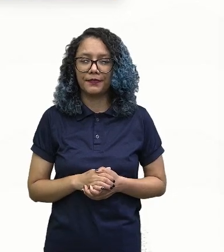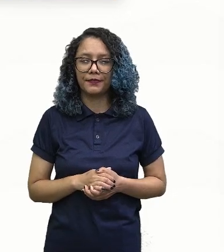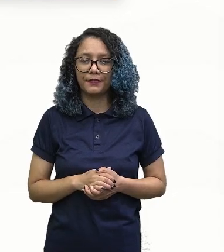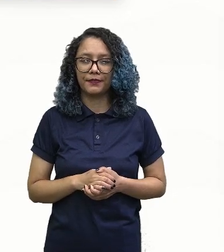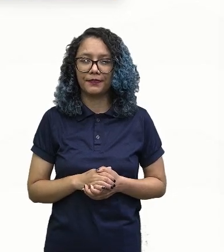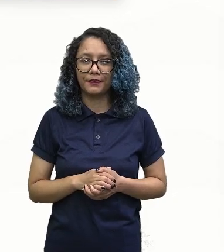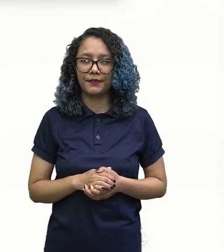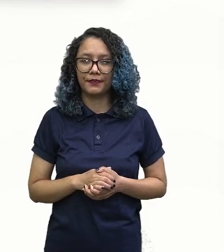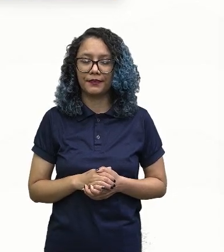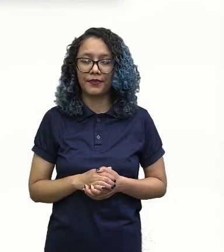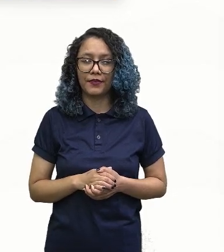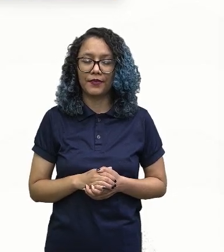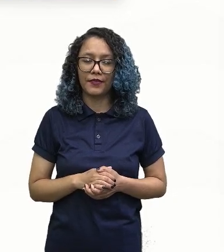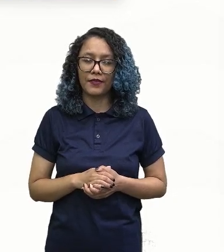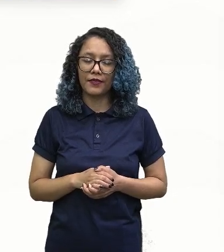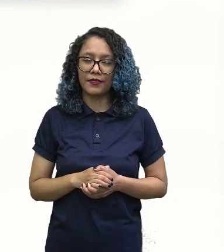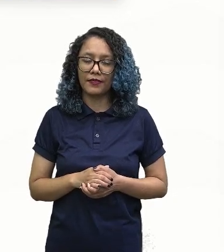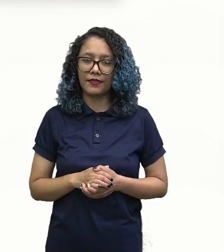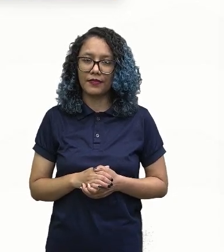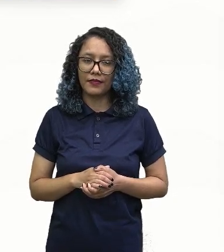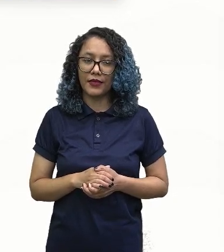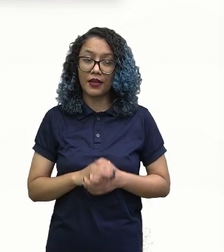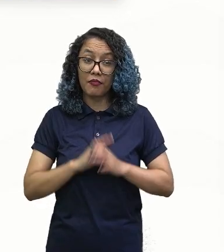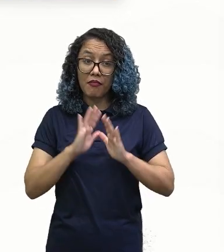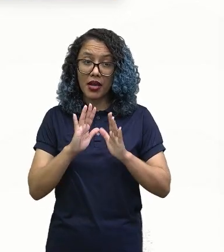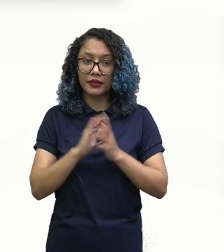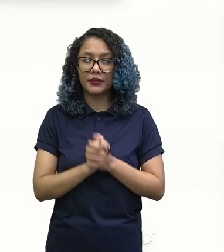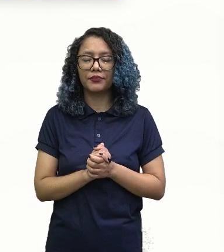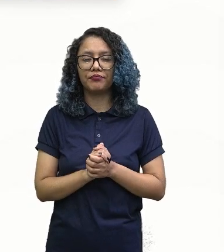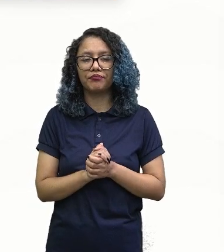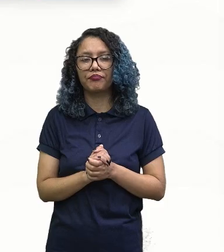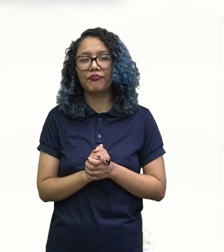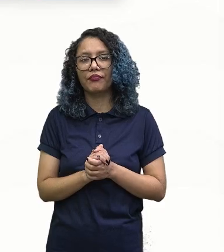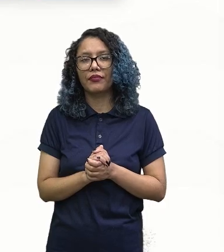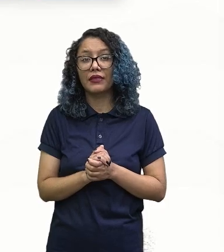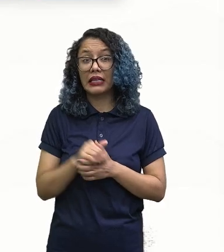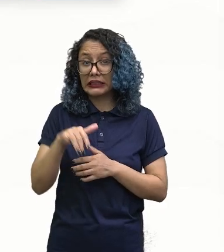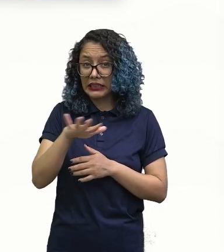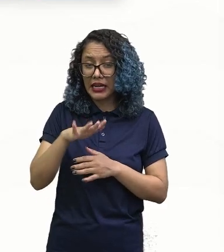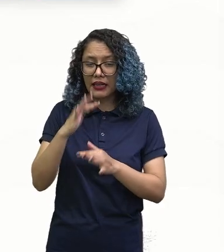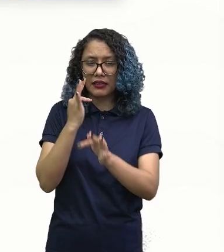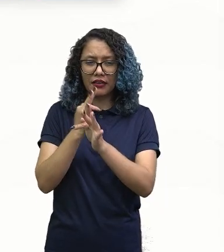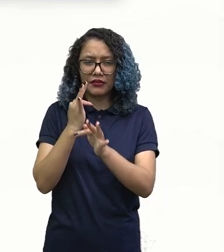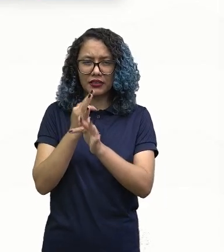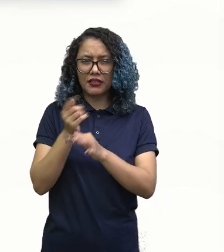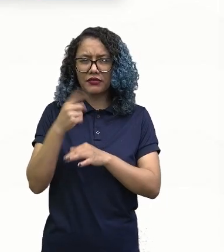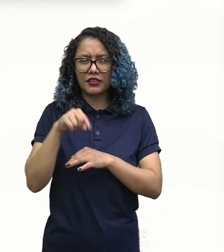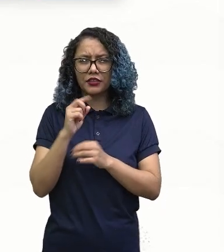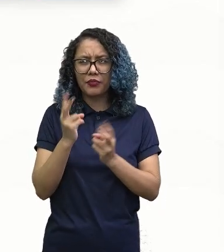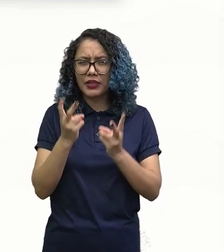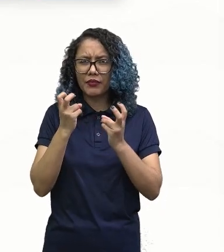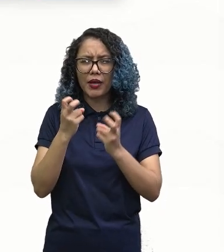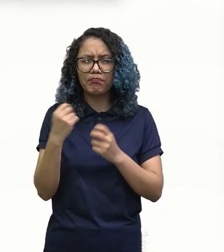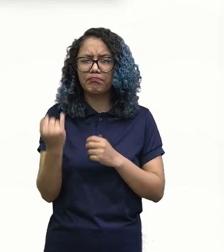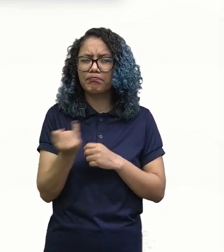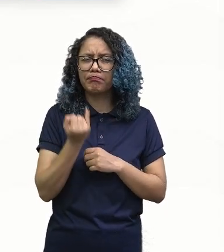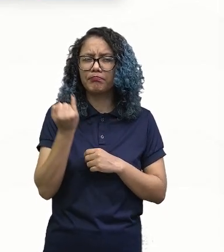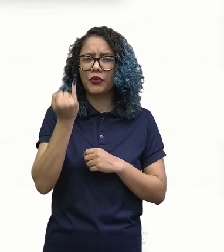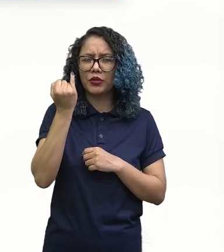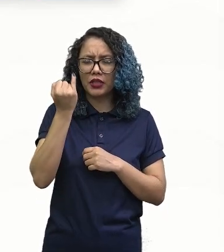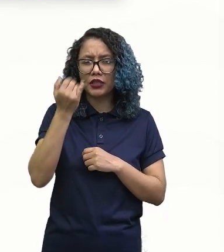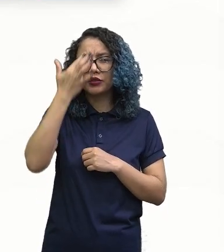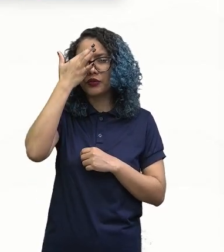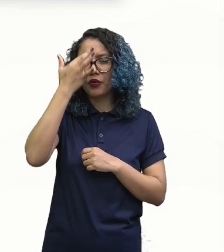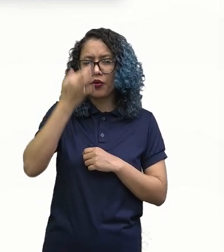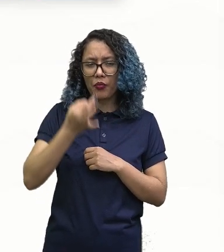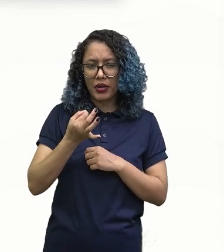que quando estamos falando em termologia, você vai perceber aí como é importante você